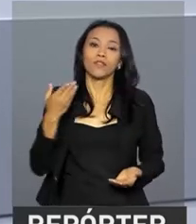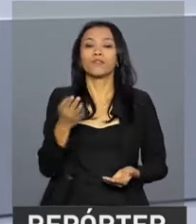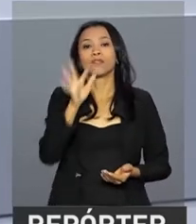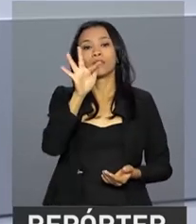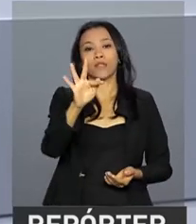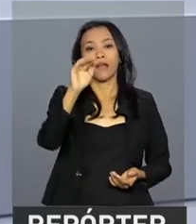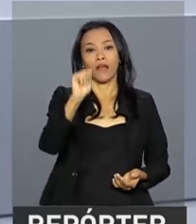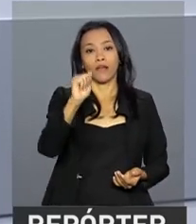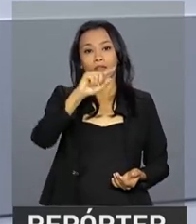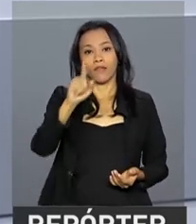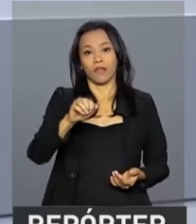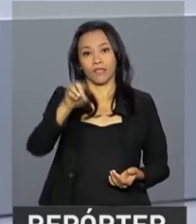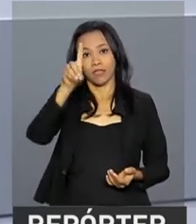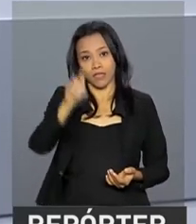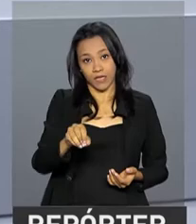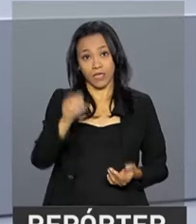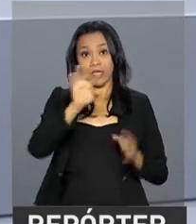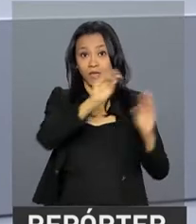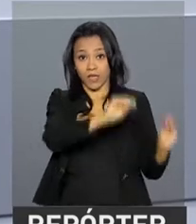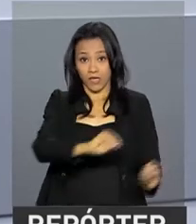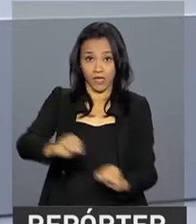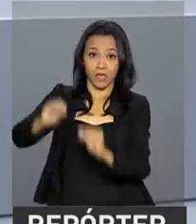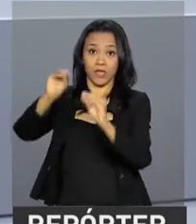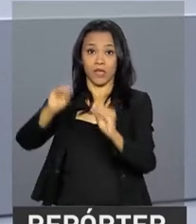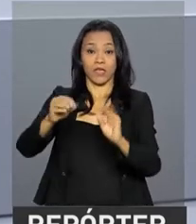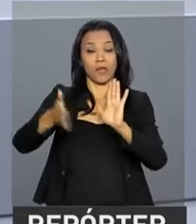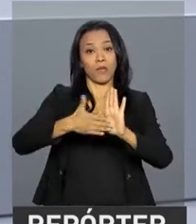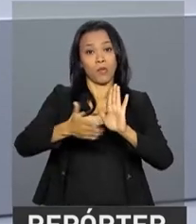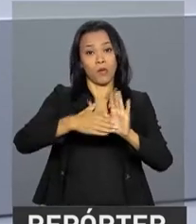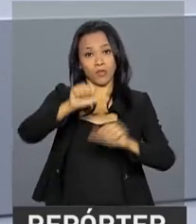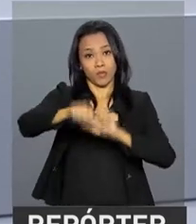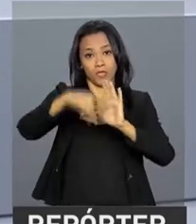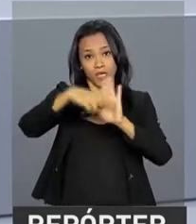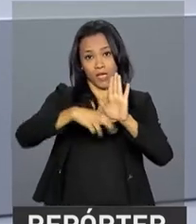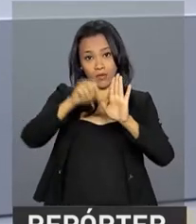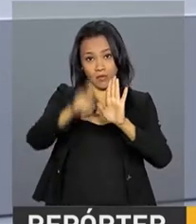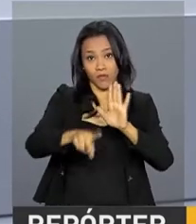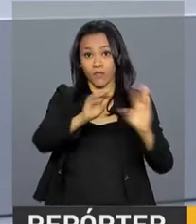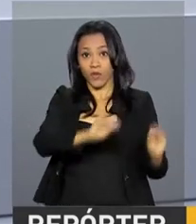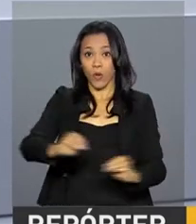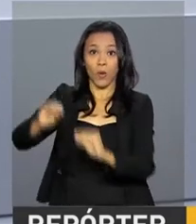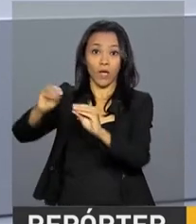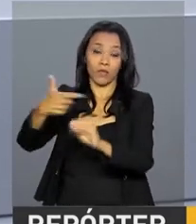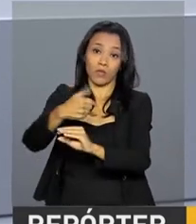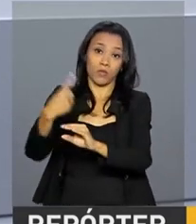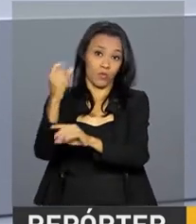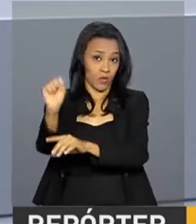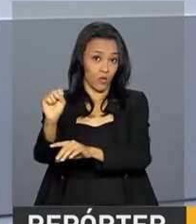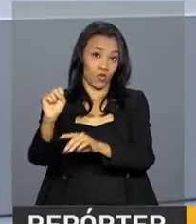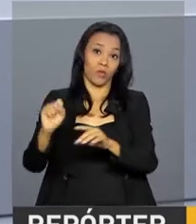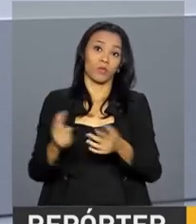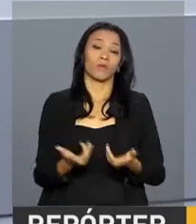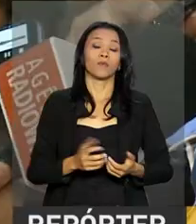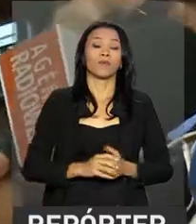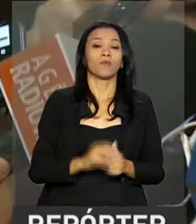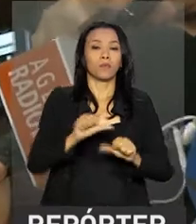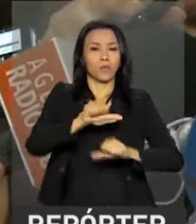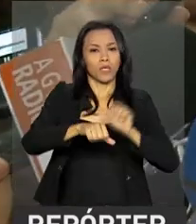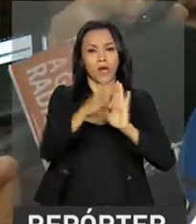da previdência para 2018 não dá reabrir as negociações em relação ao conteúdo da proposta